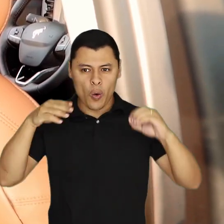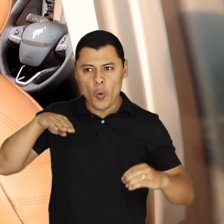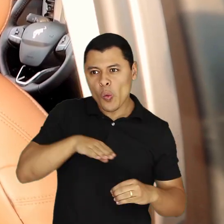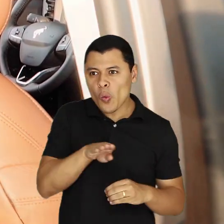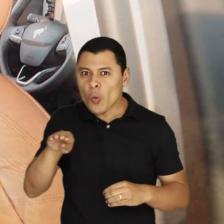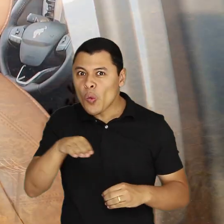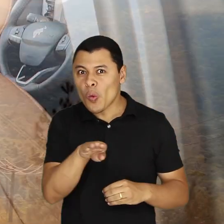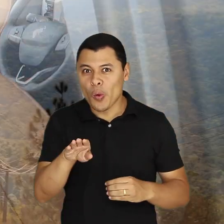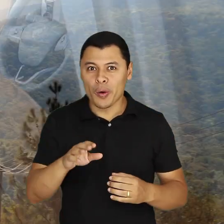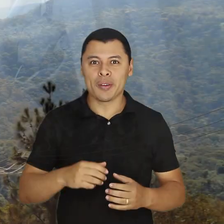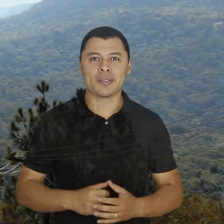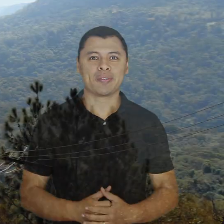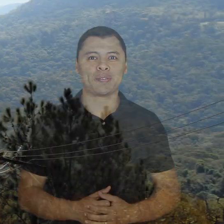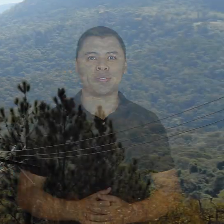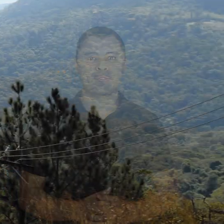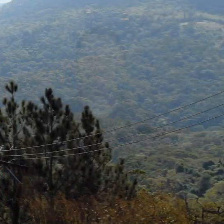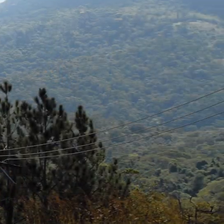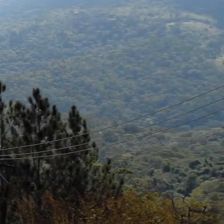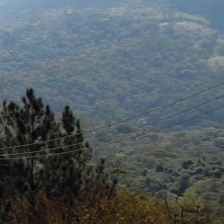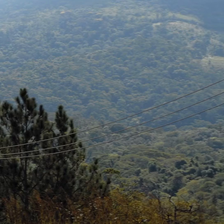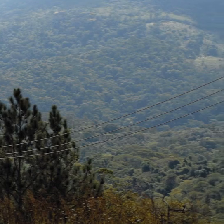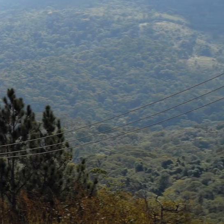o Bronco Sport, primeiro no on-road.